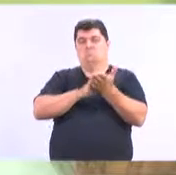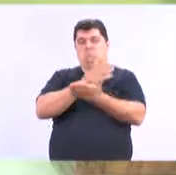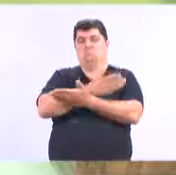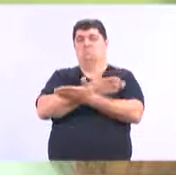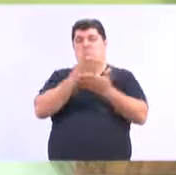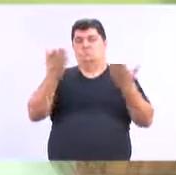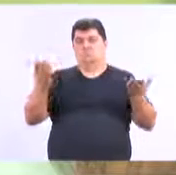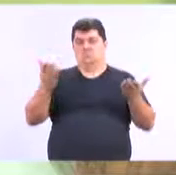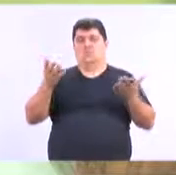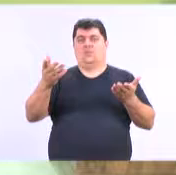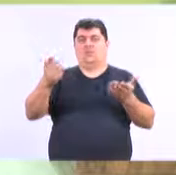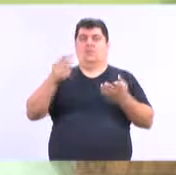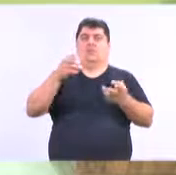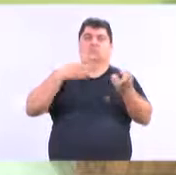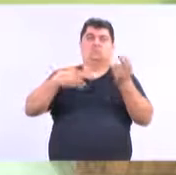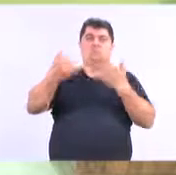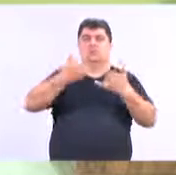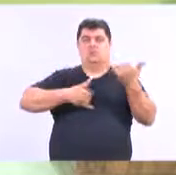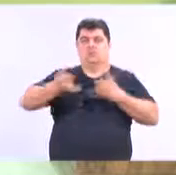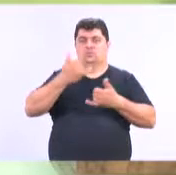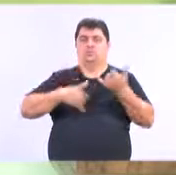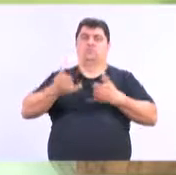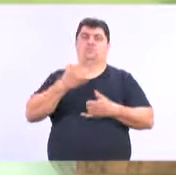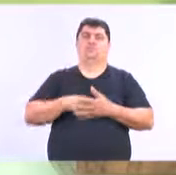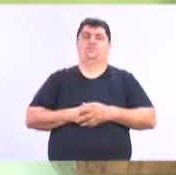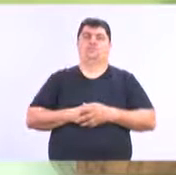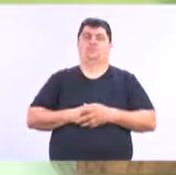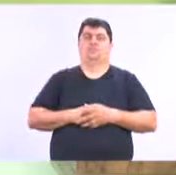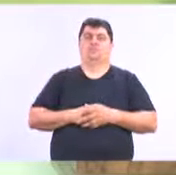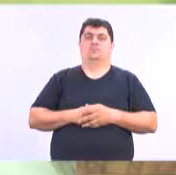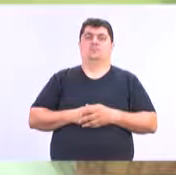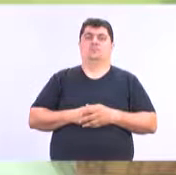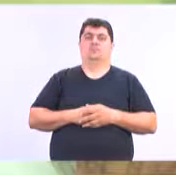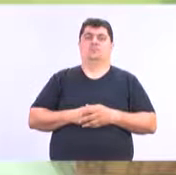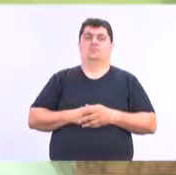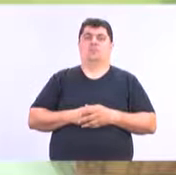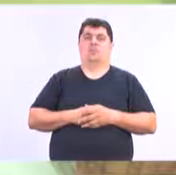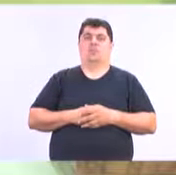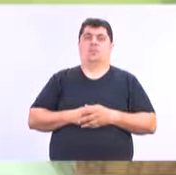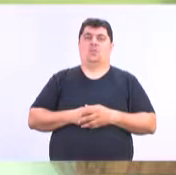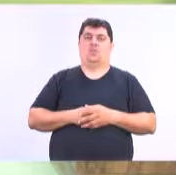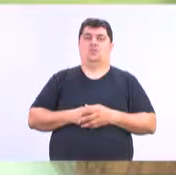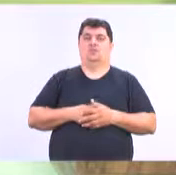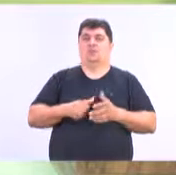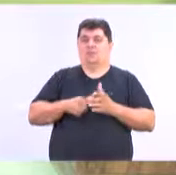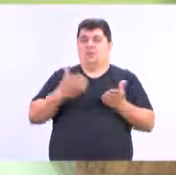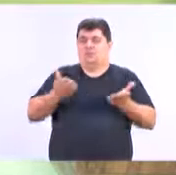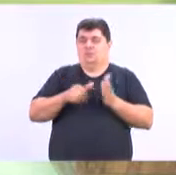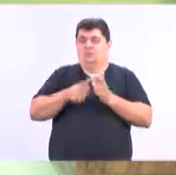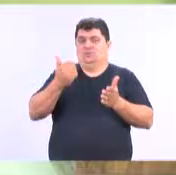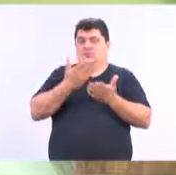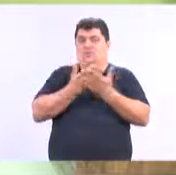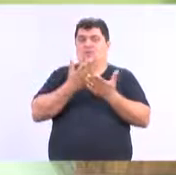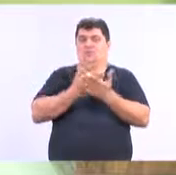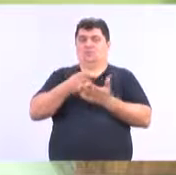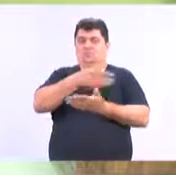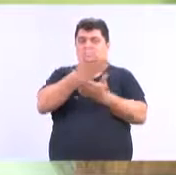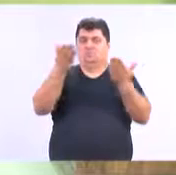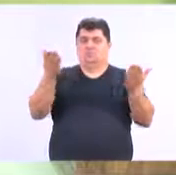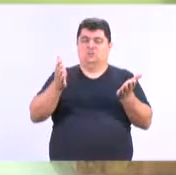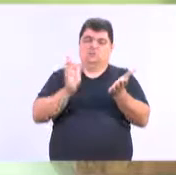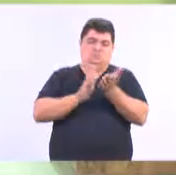todos os polos que mandaram os conceitos aqui de demonstrações. Então, eu acho que, em relação à nossa, aqui, a primeira aula, eu creio que vocês